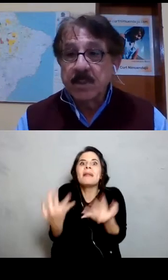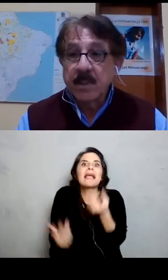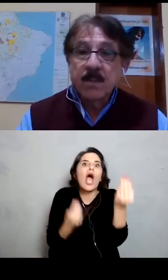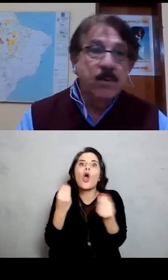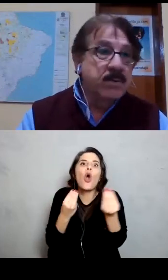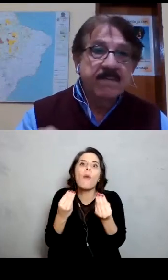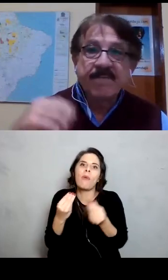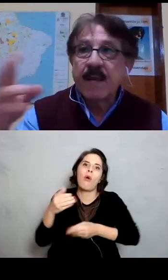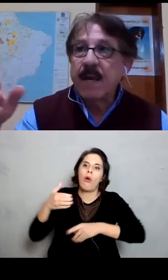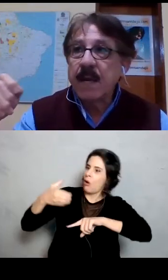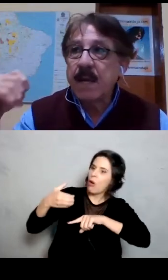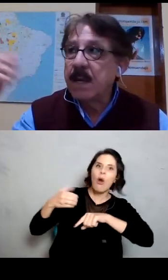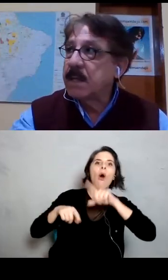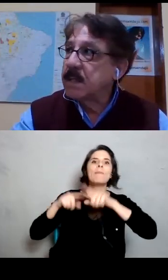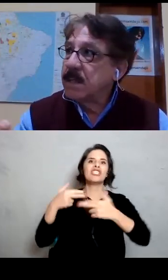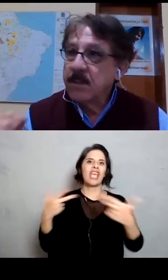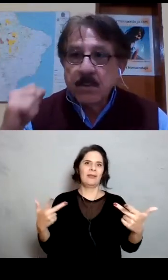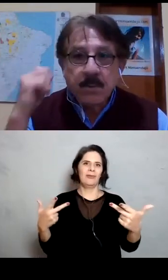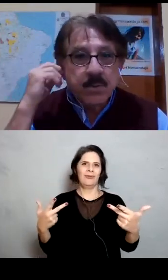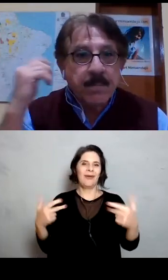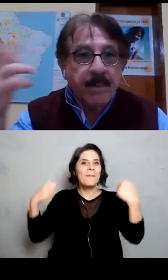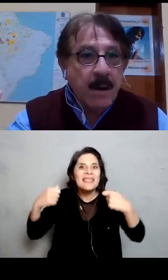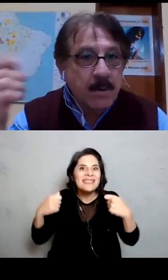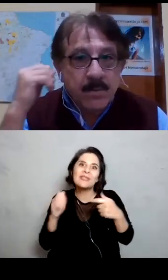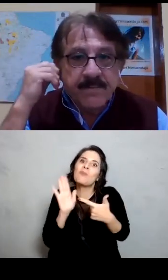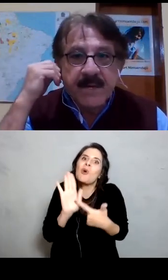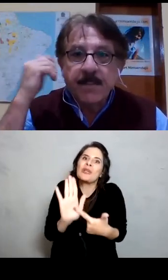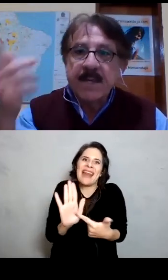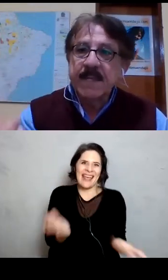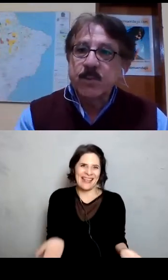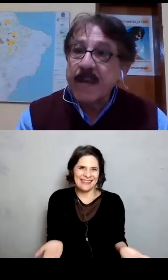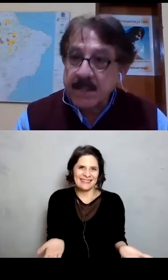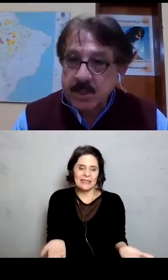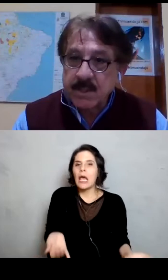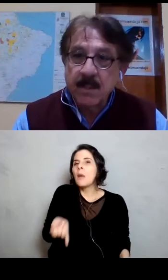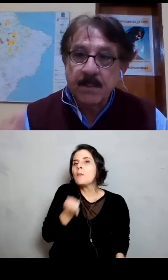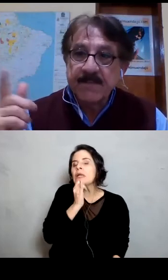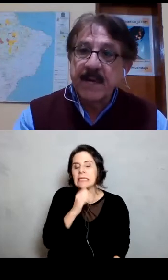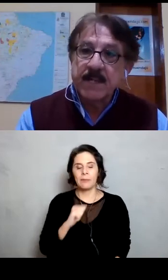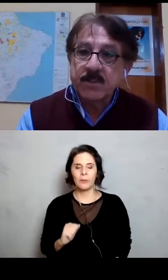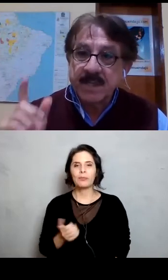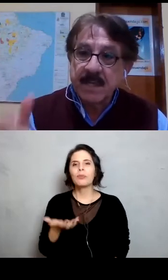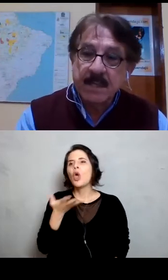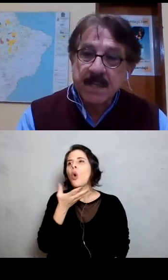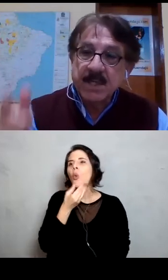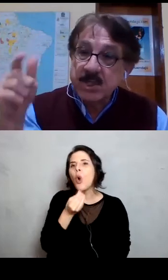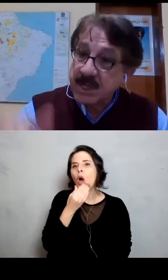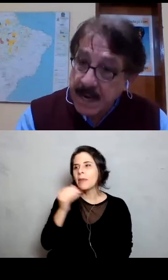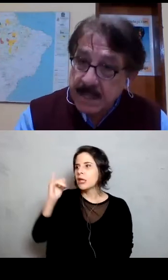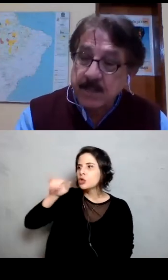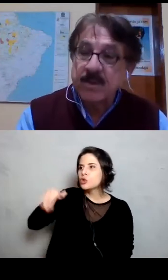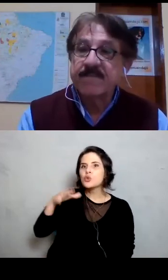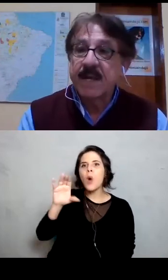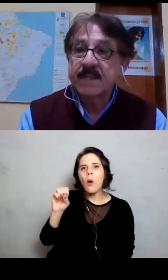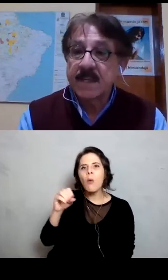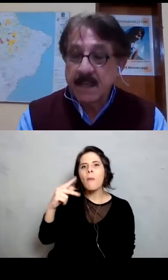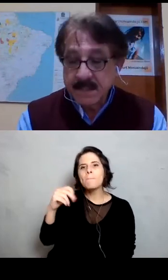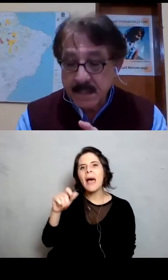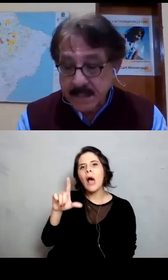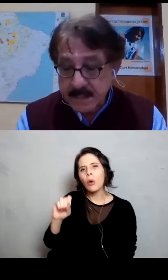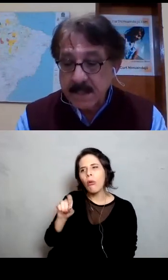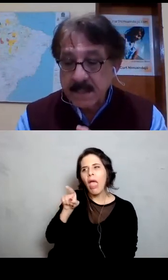movimento. Ou você vai falar, o João Paulo não veio porque ele está doente. Você não pode falar isso sem indicar na sua